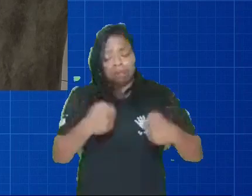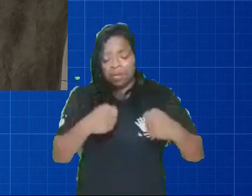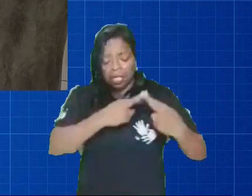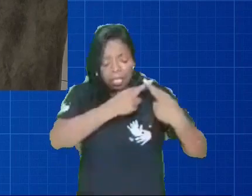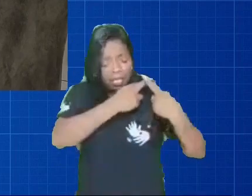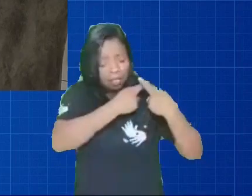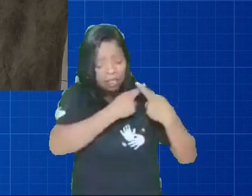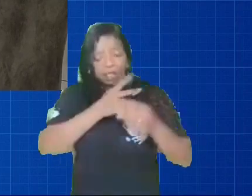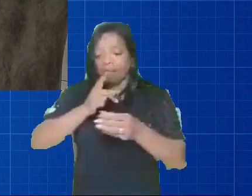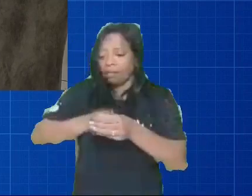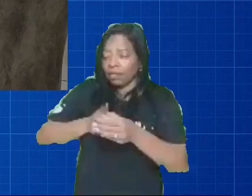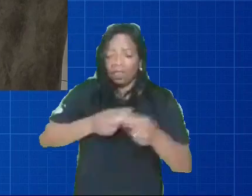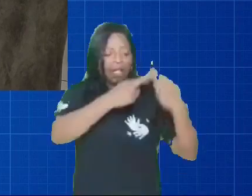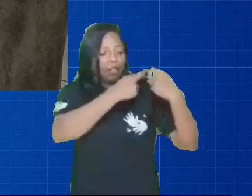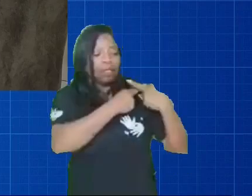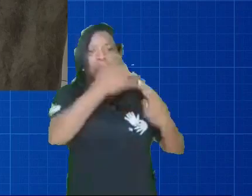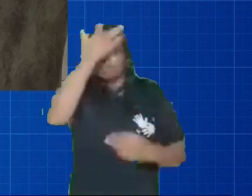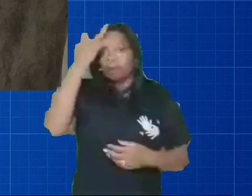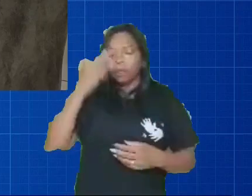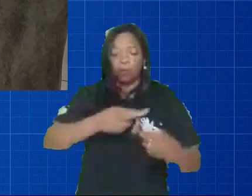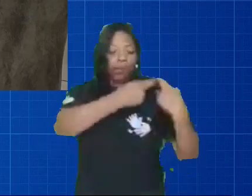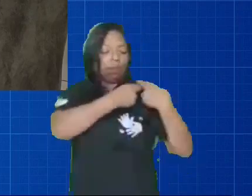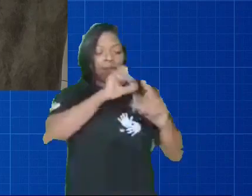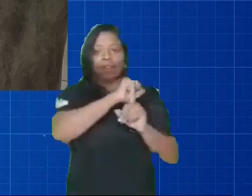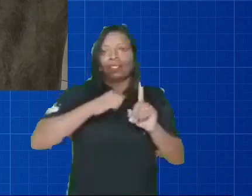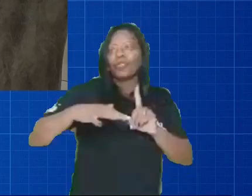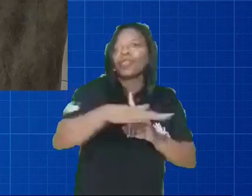um sentido de mudança coletiva. Né? Entendi.